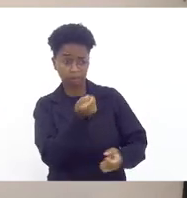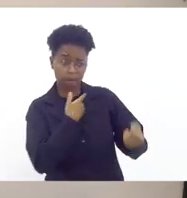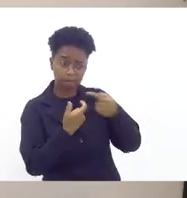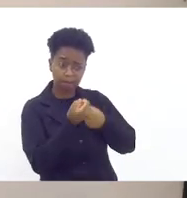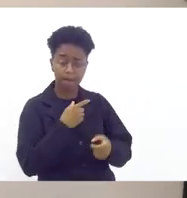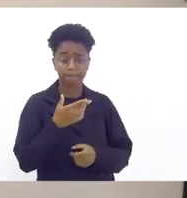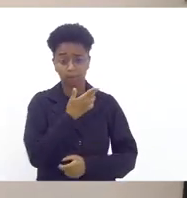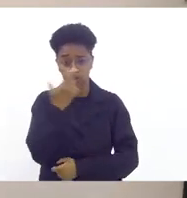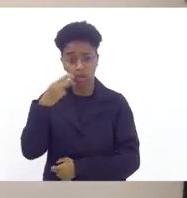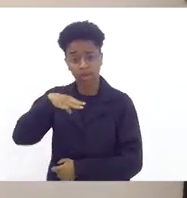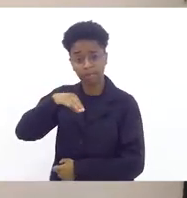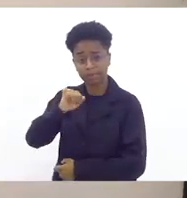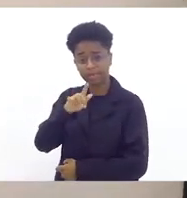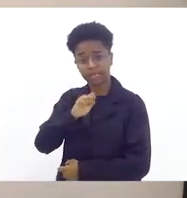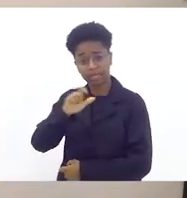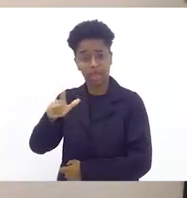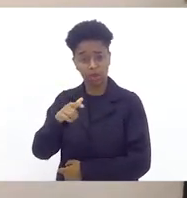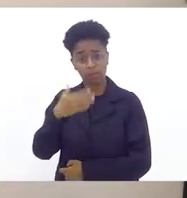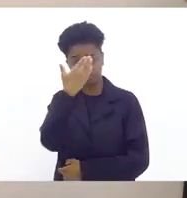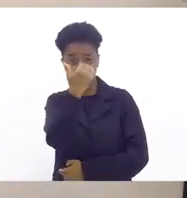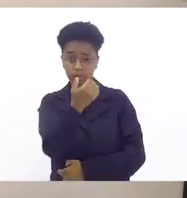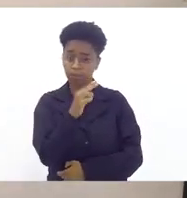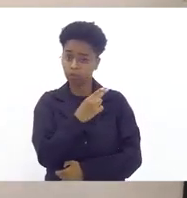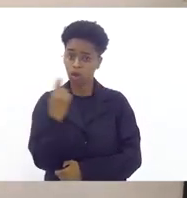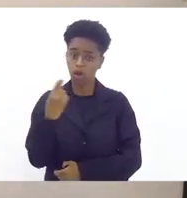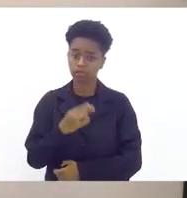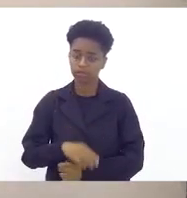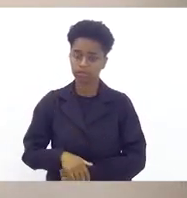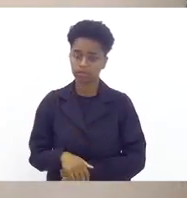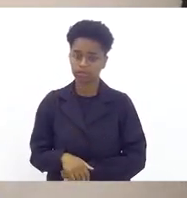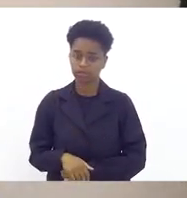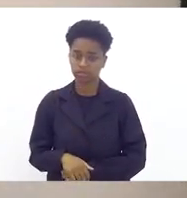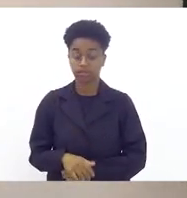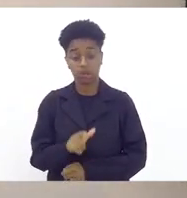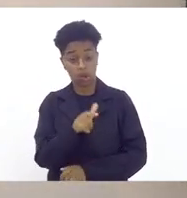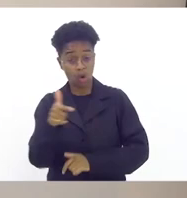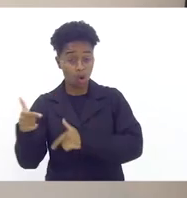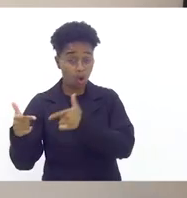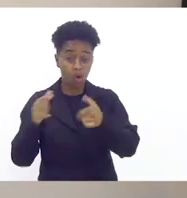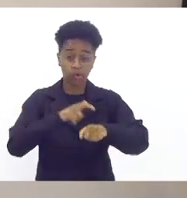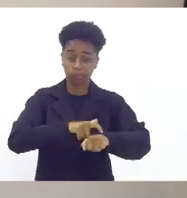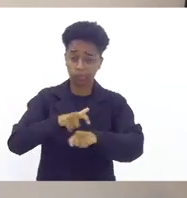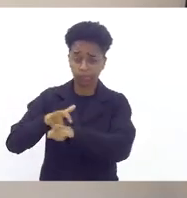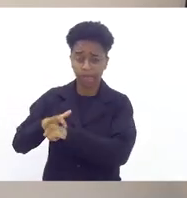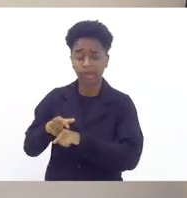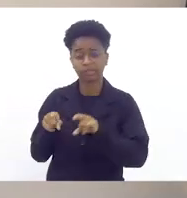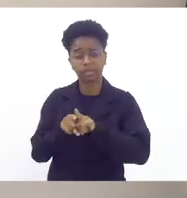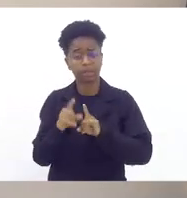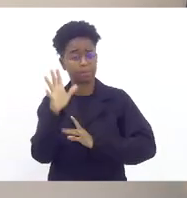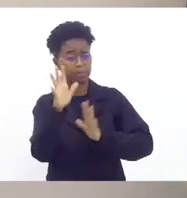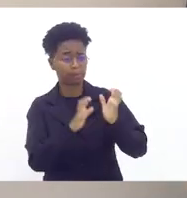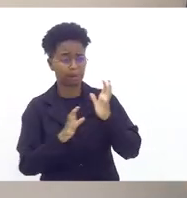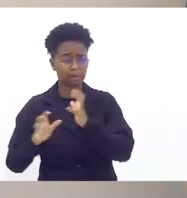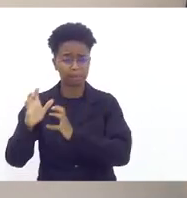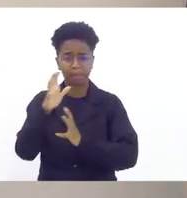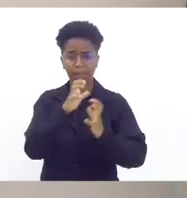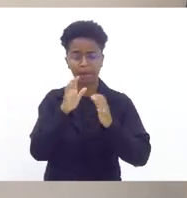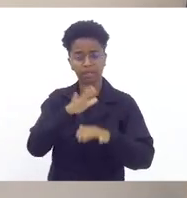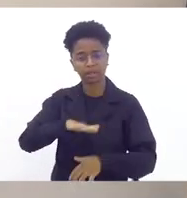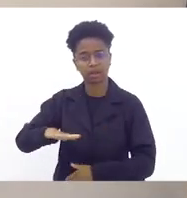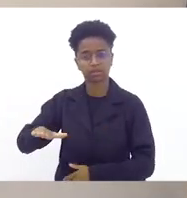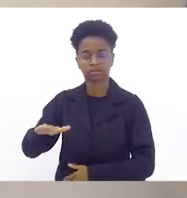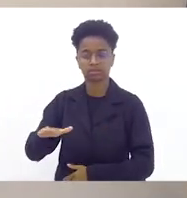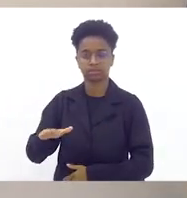dele, meu nome é Miguel e eu quero ser chamado pelo meu nome. E aí em outros momentos, em outros conflitos entre as crianças,